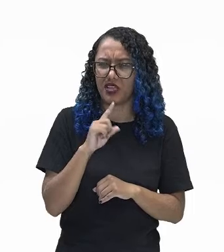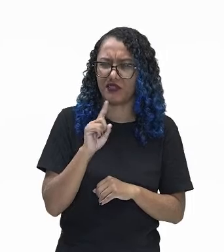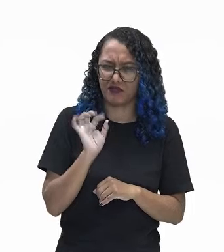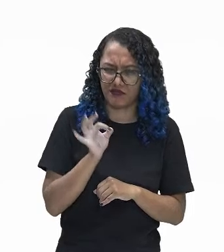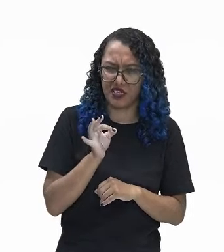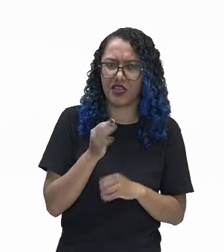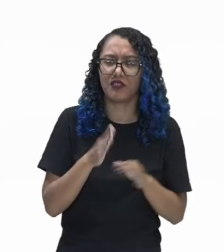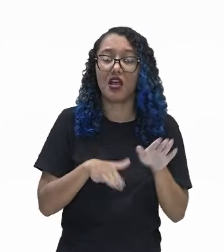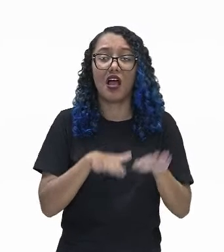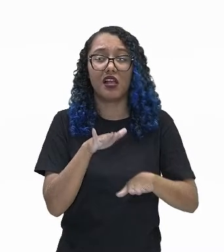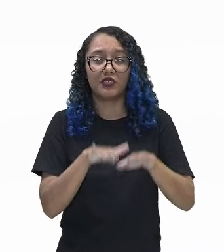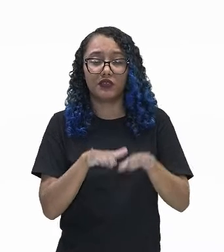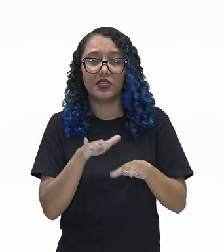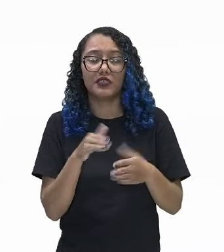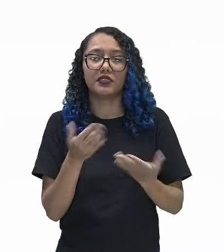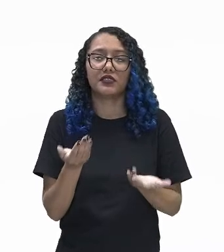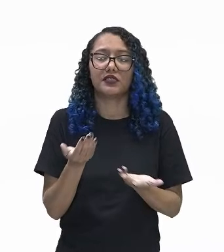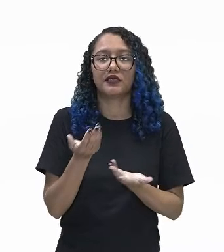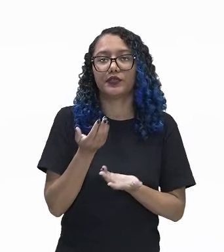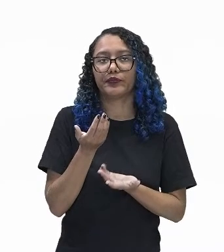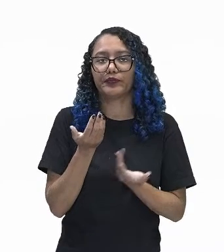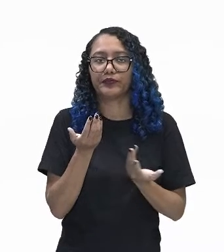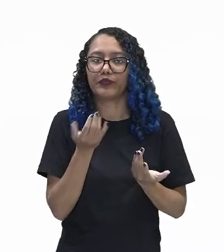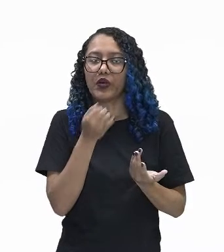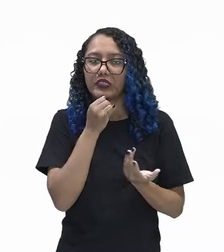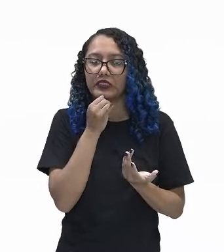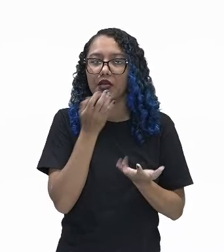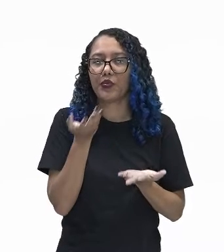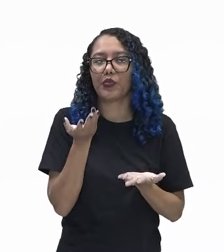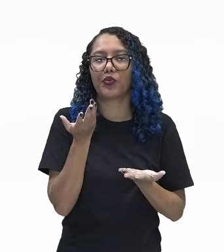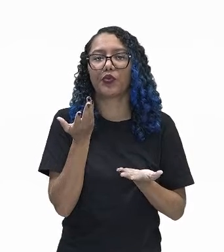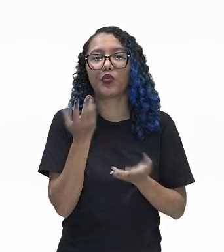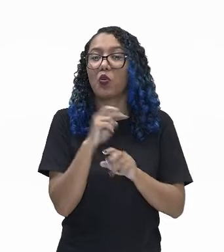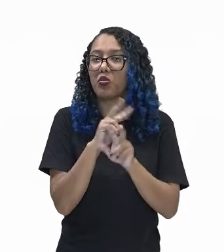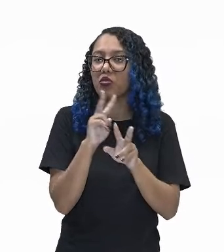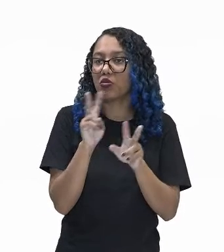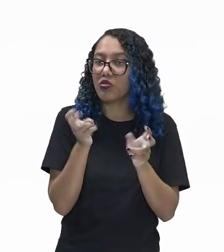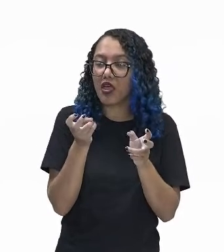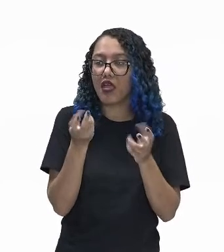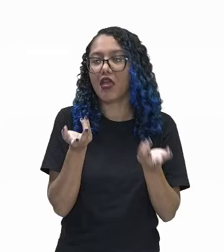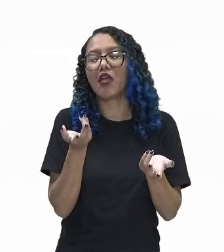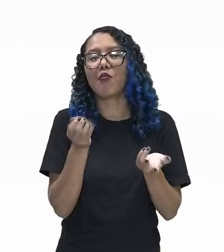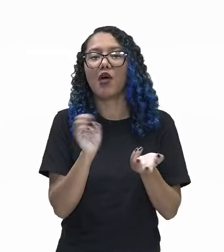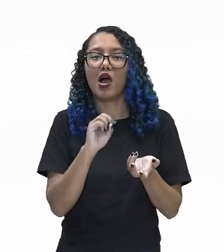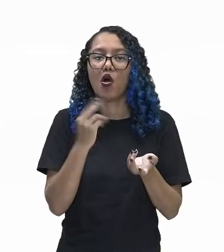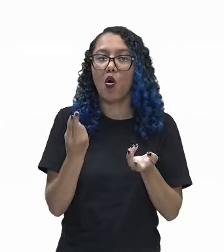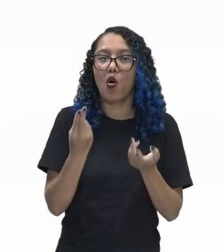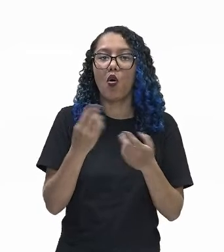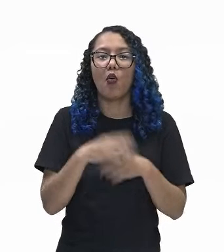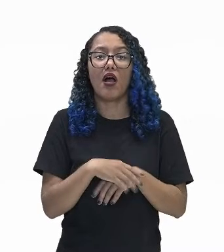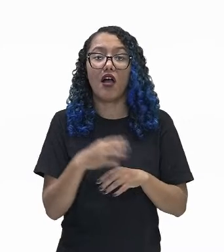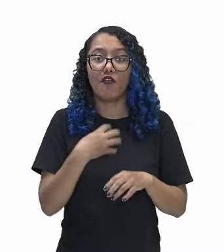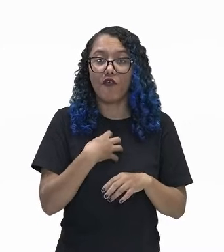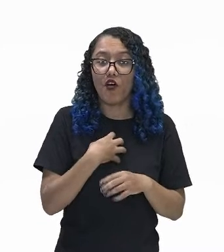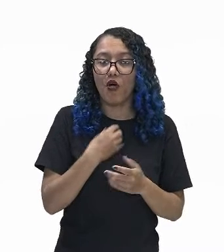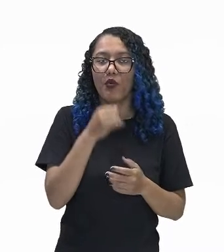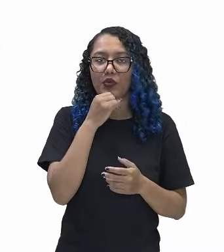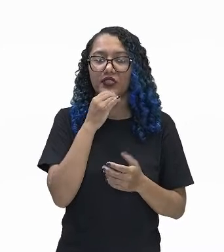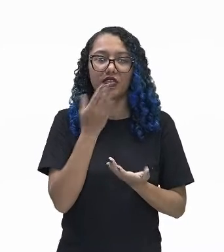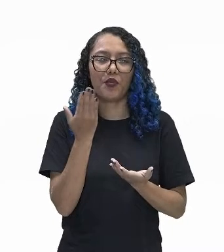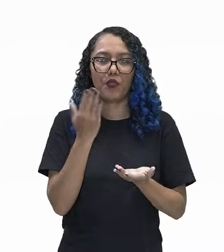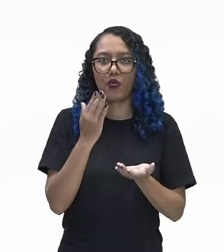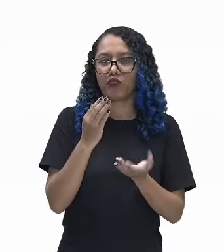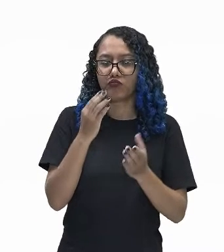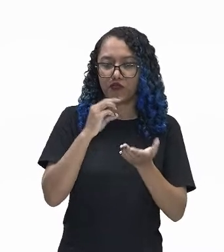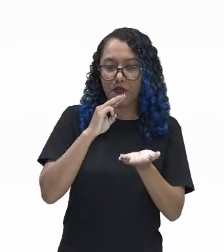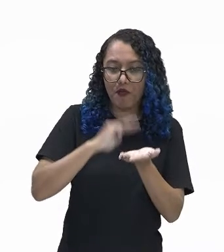ser um problema na comunicação da mensagem, pode ser o canal, de repente eu mandei lá, a internet não funcionou,